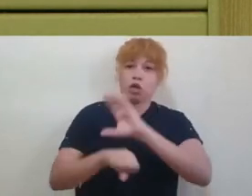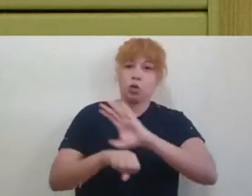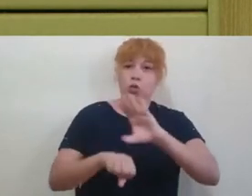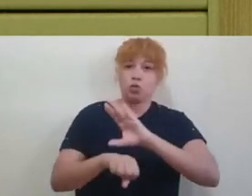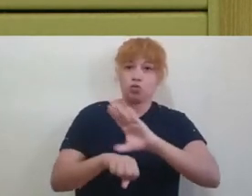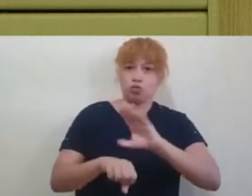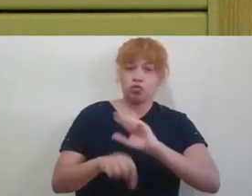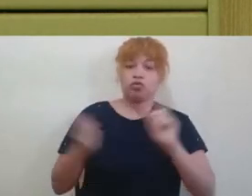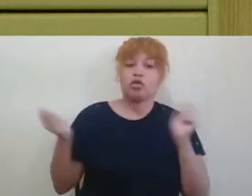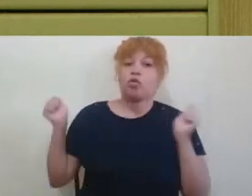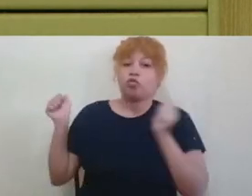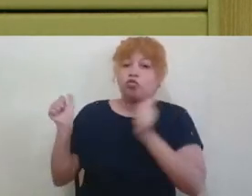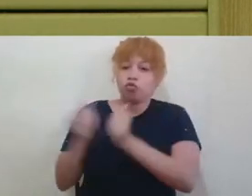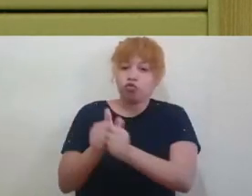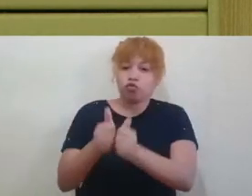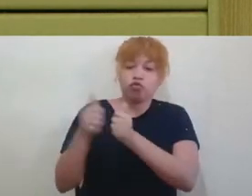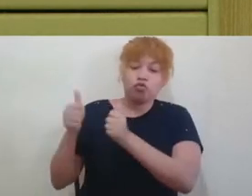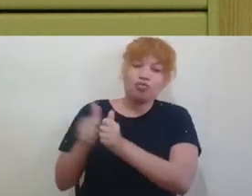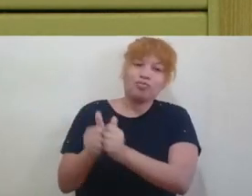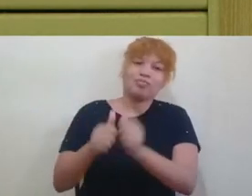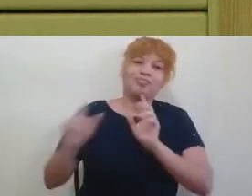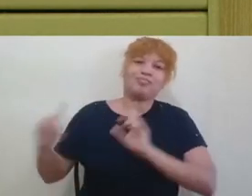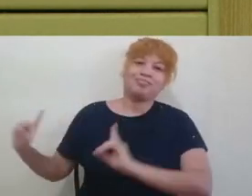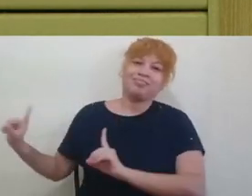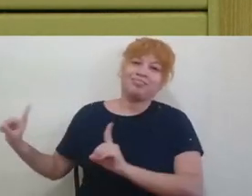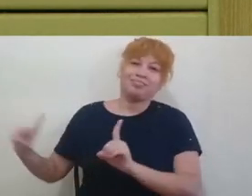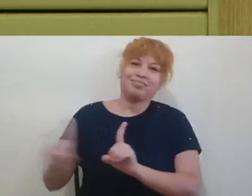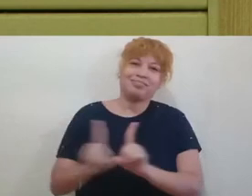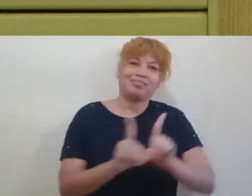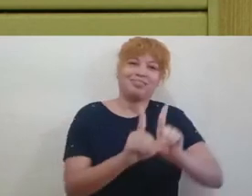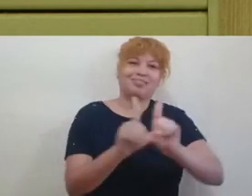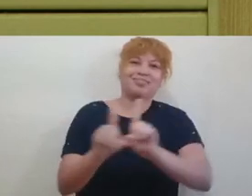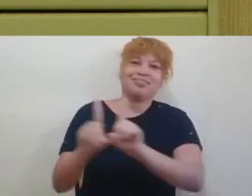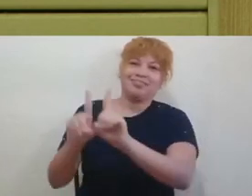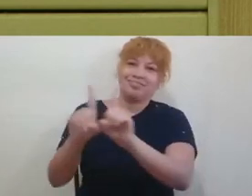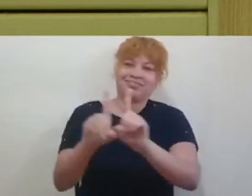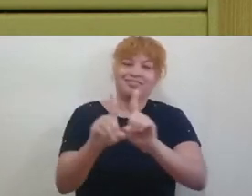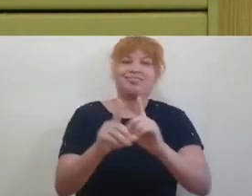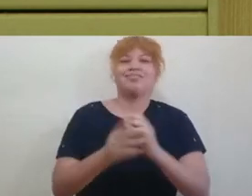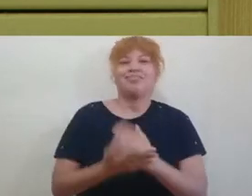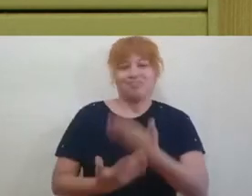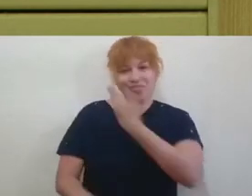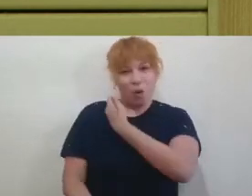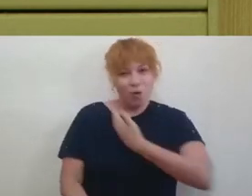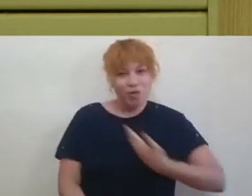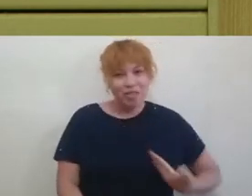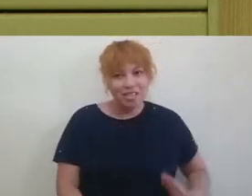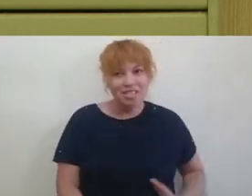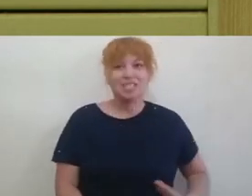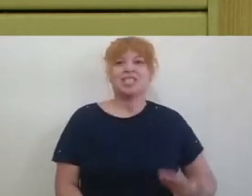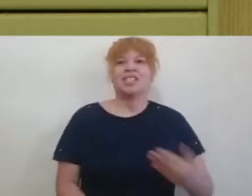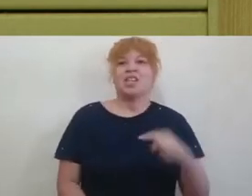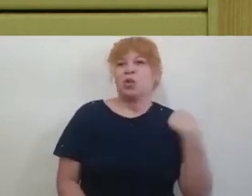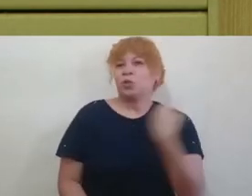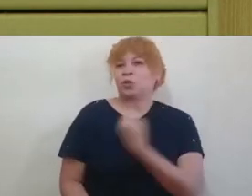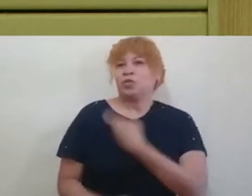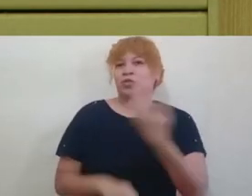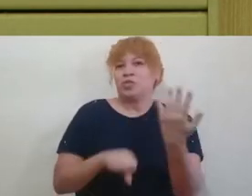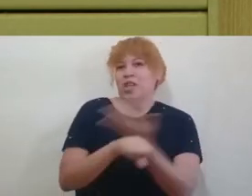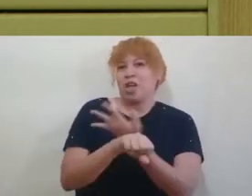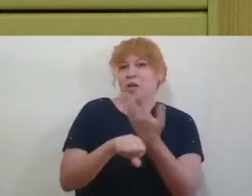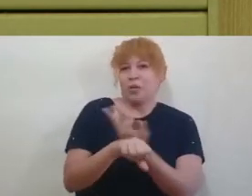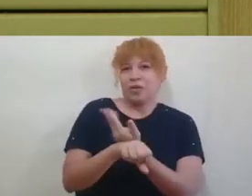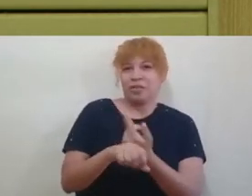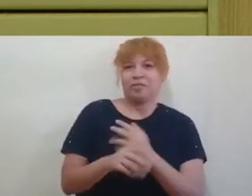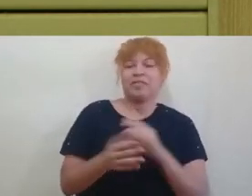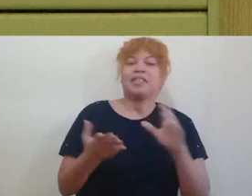naquele auditório com mais de 3 mil pessoas. Ou lá na quadra da UAST, festejando com cada um